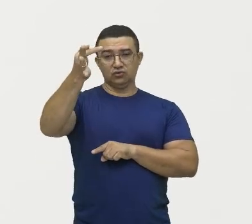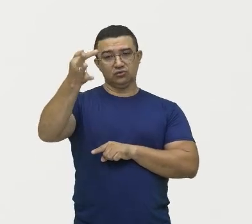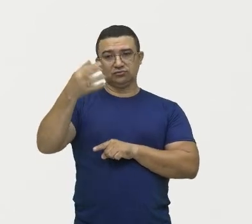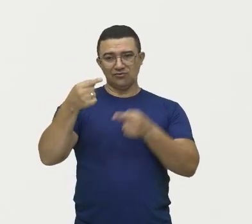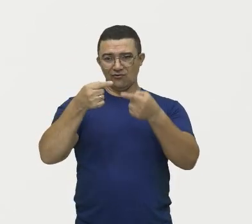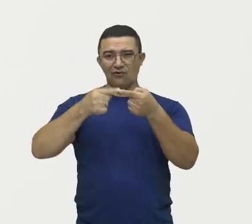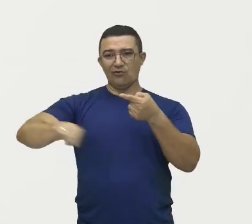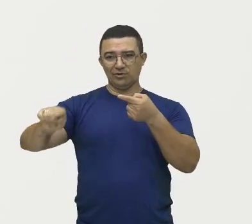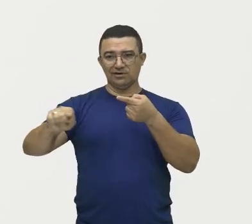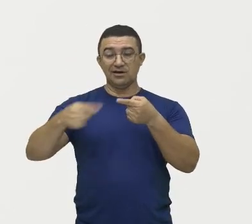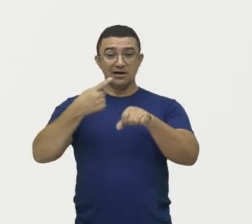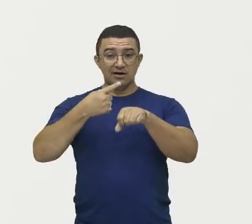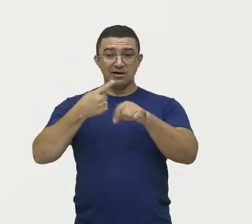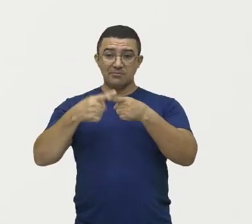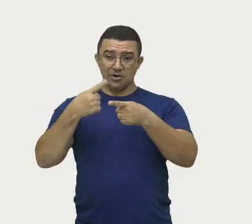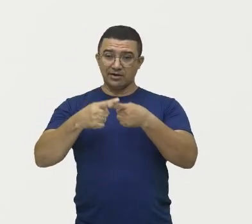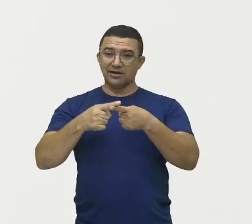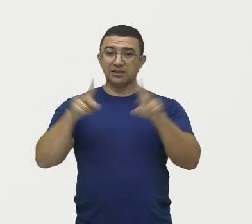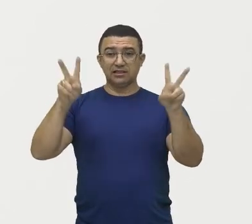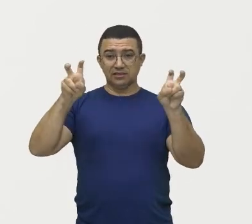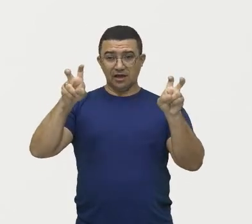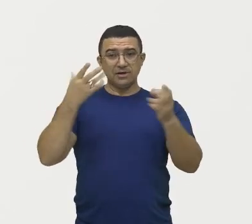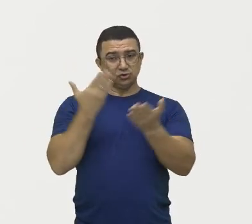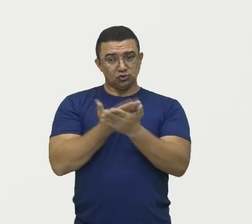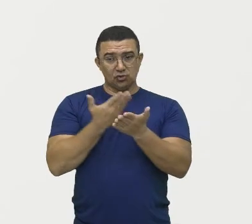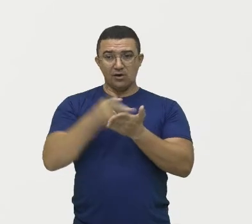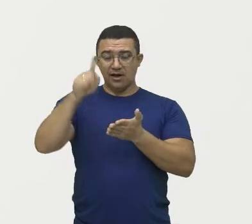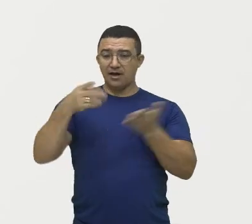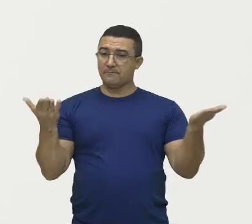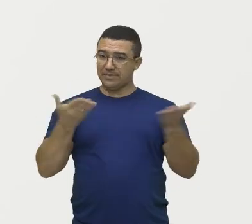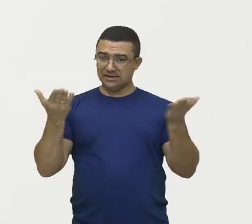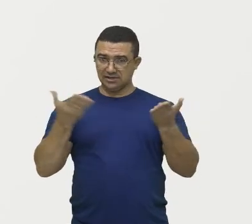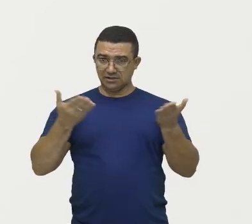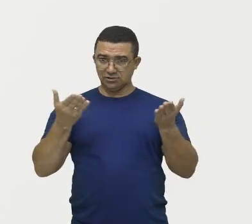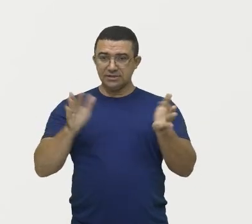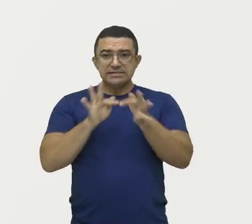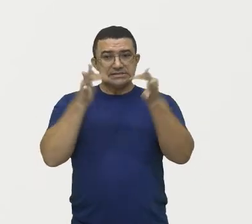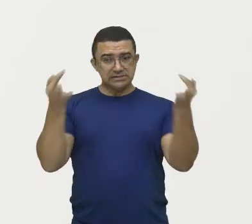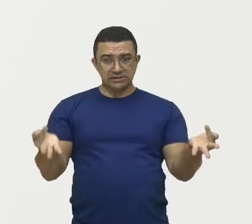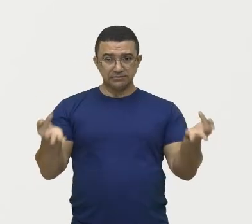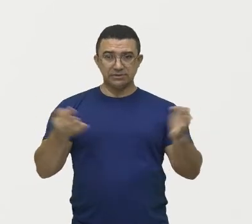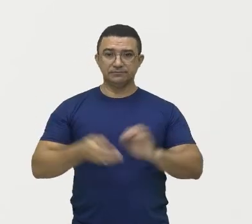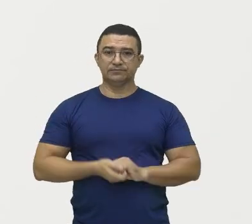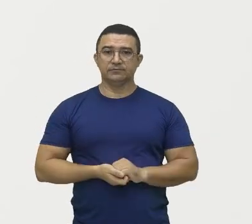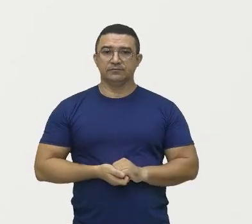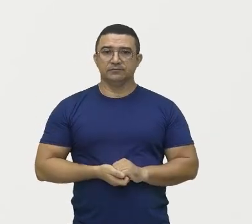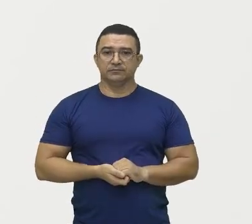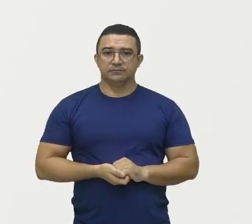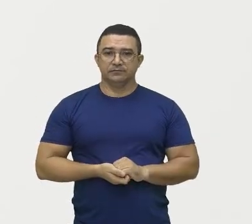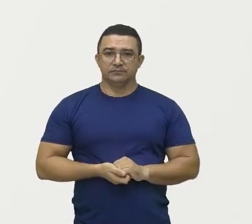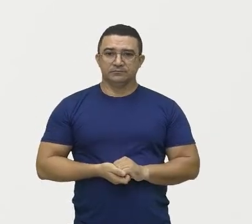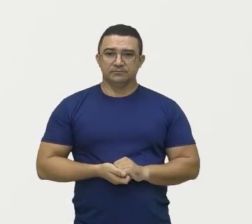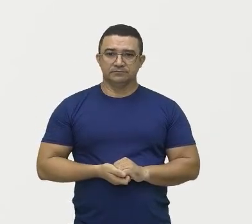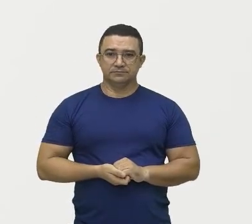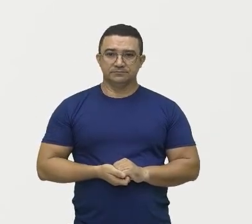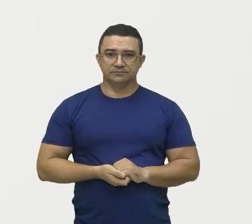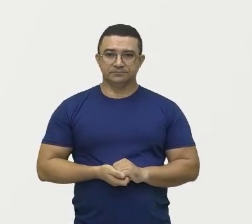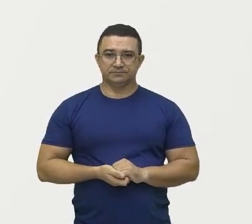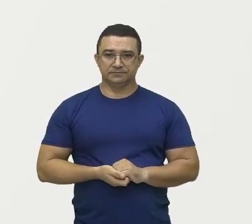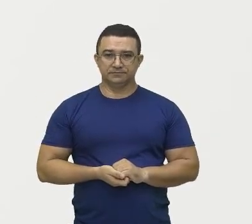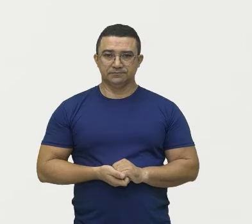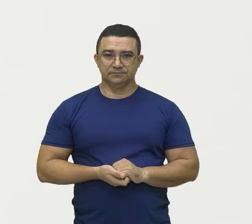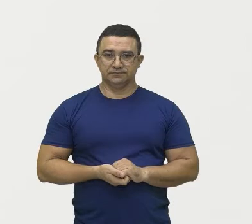imediato. I'm not going to dance today. Eu não vou dançar, ou seja, eu não irei dançar hoje. Então, é uma expressão que, né,